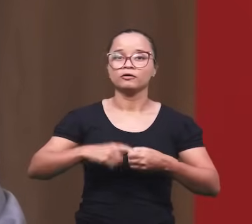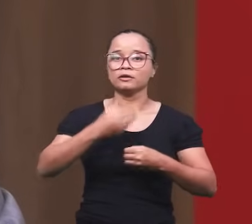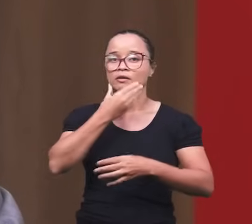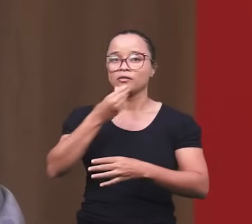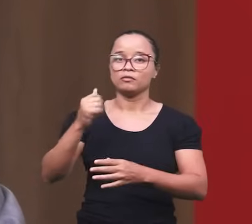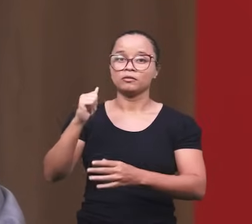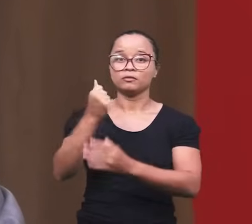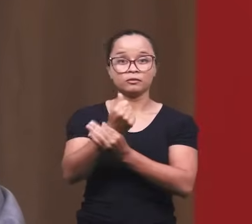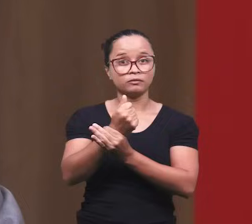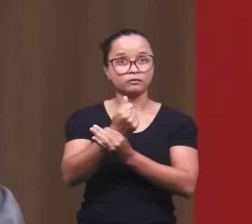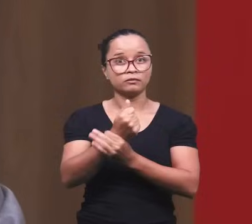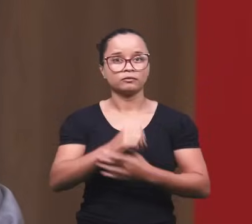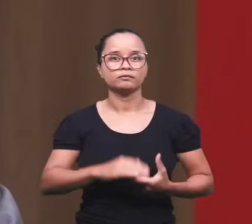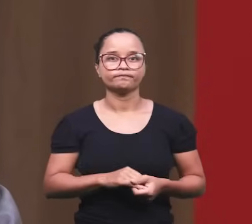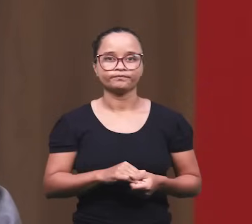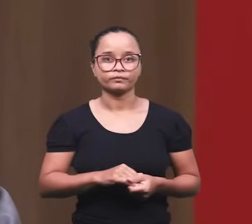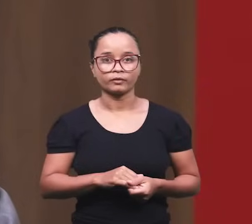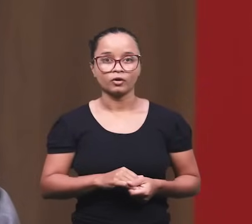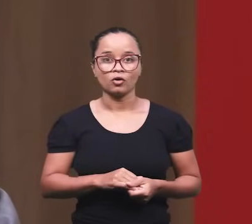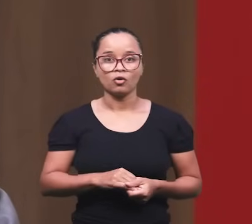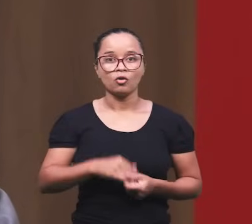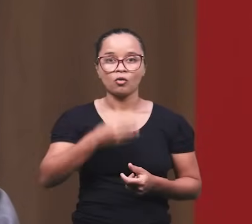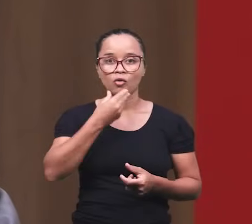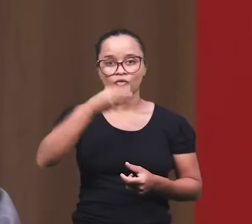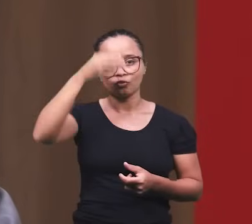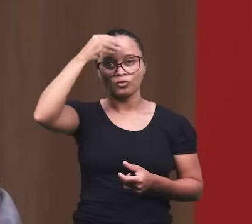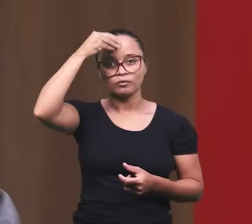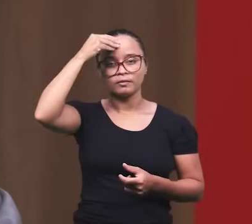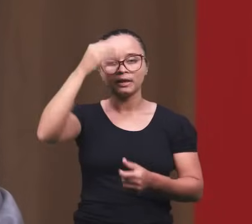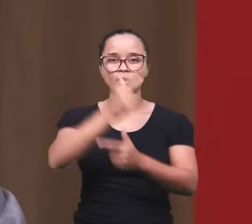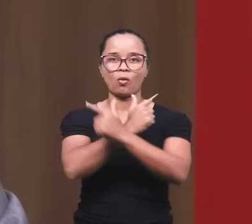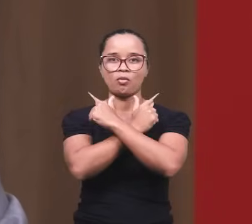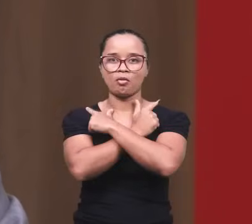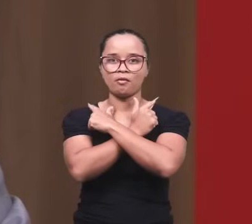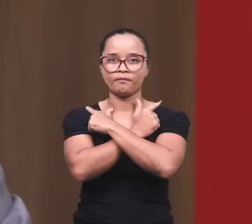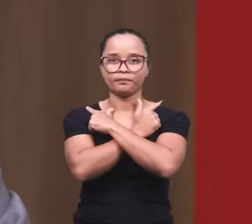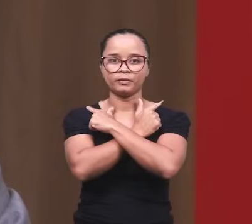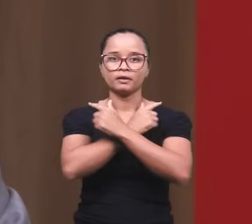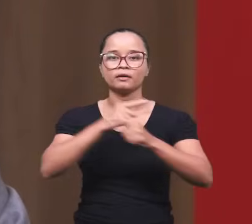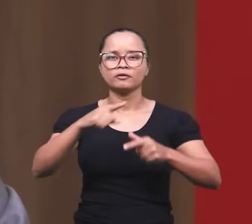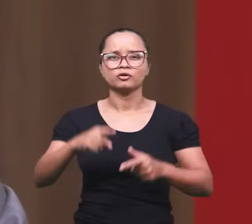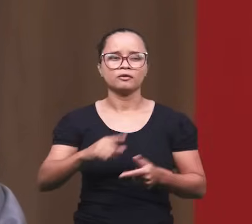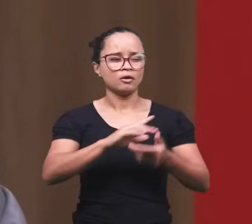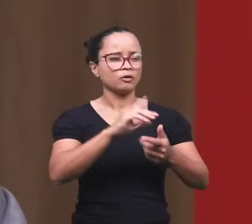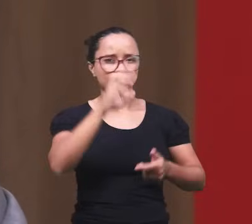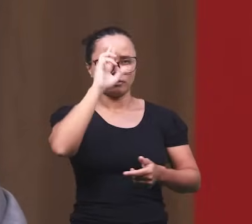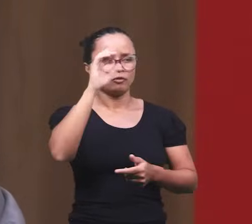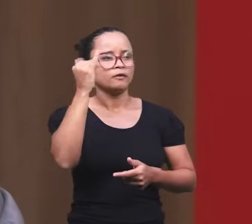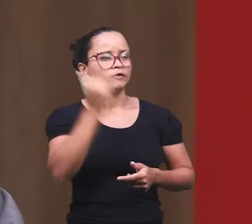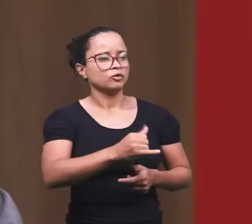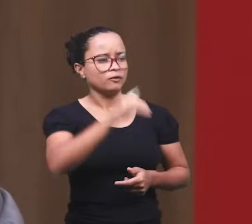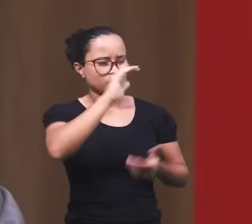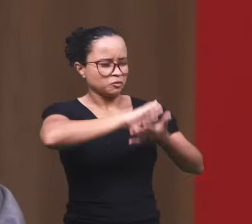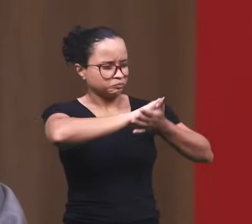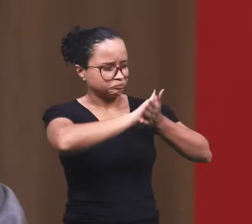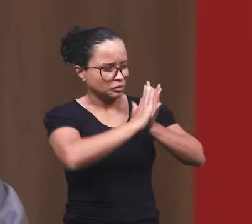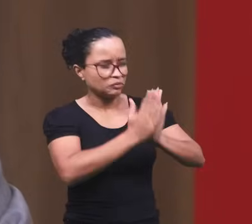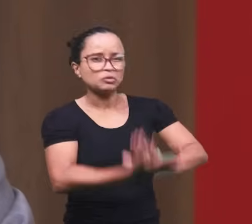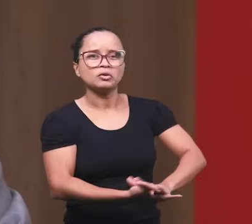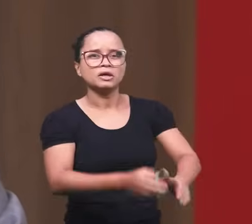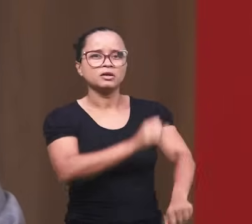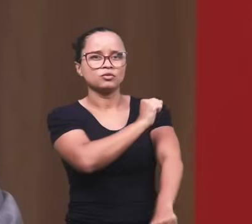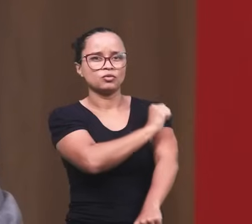voltando a Abraão com seu sobrinho ló uhum Quando Deus falou olha Vou destruir Sodoma e Gomorra